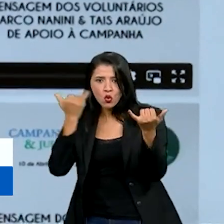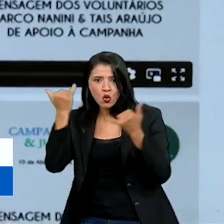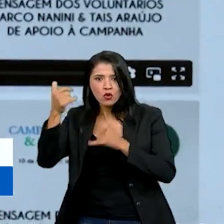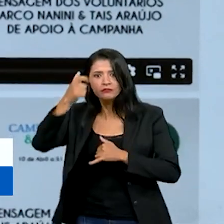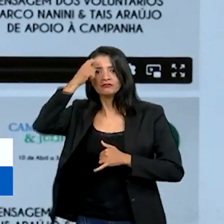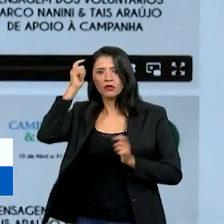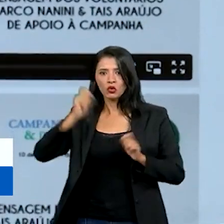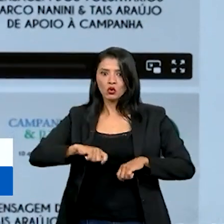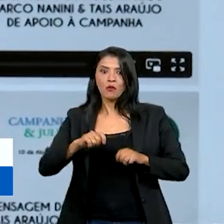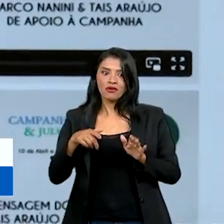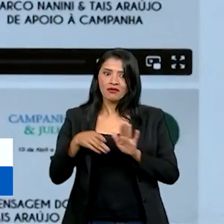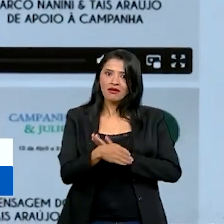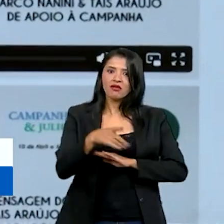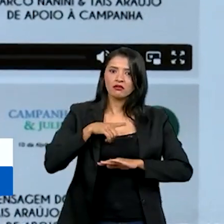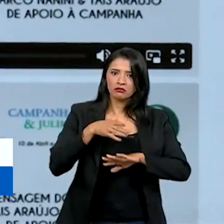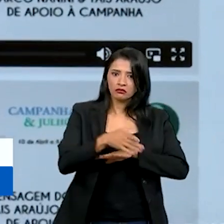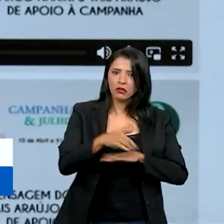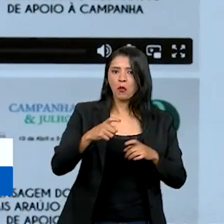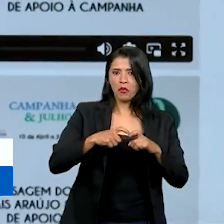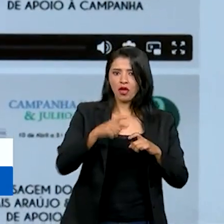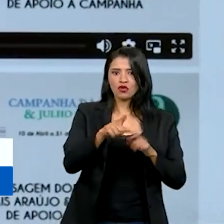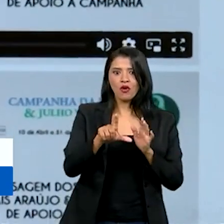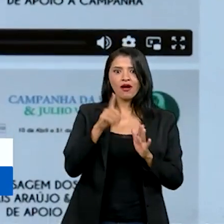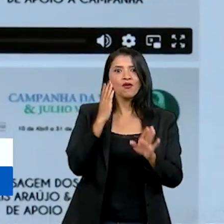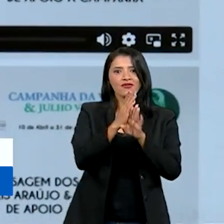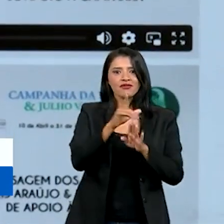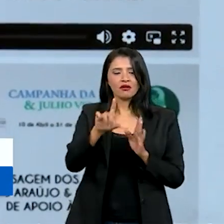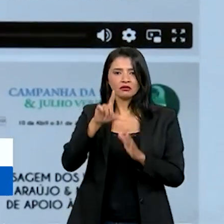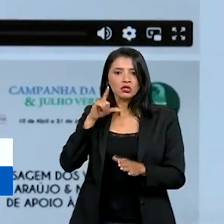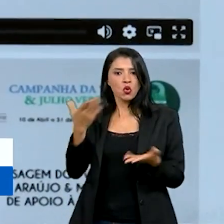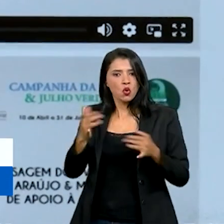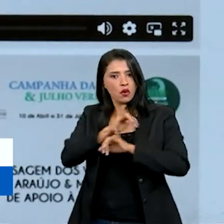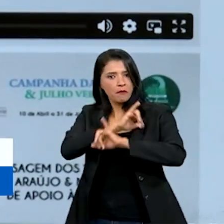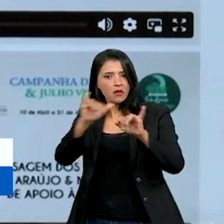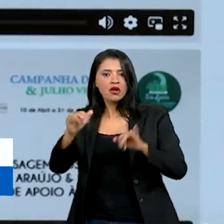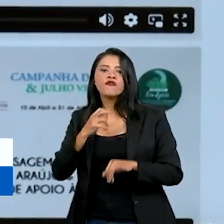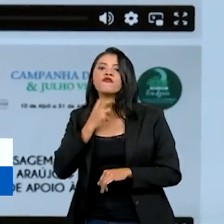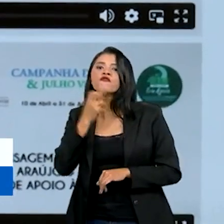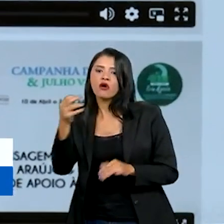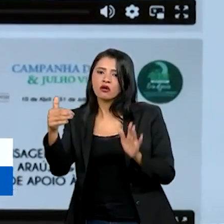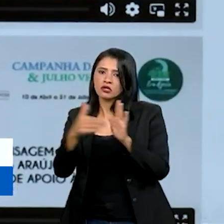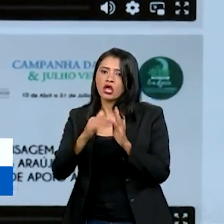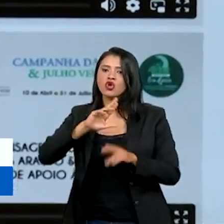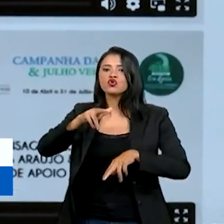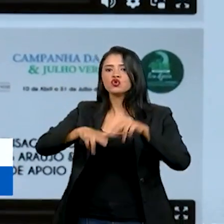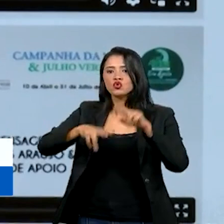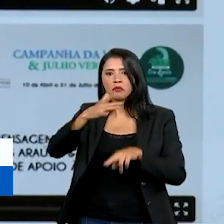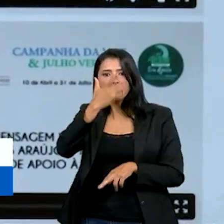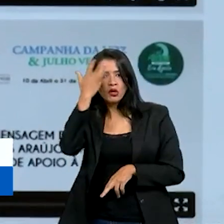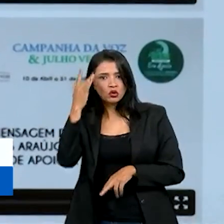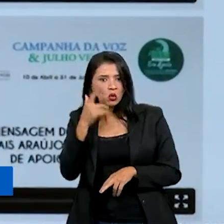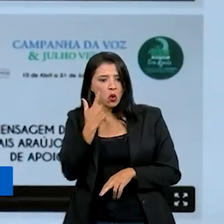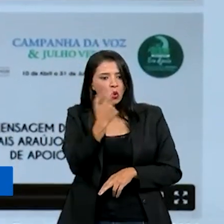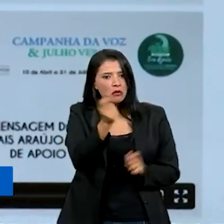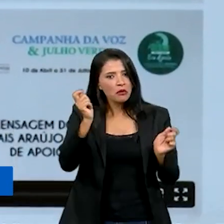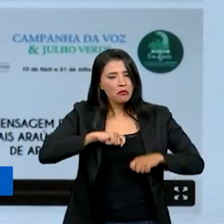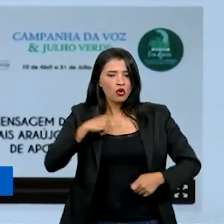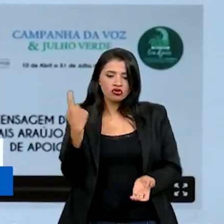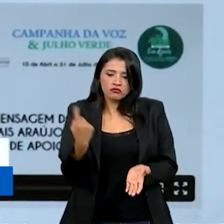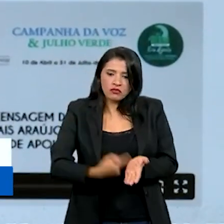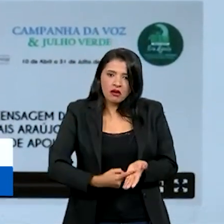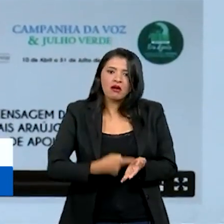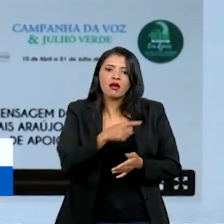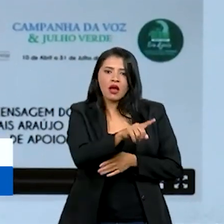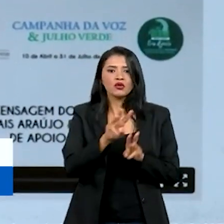diagnóstico precoce, este ano a campanha da voz vai até julho e os interessados podem agendar exames e